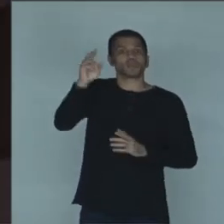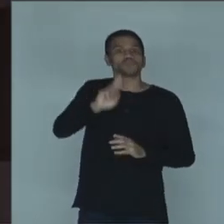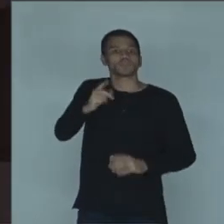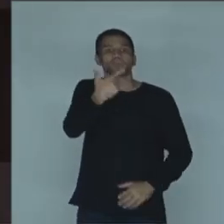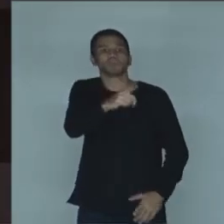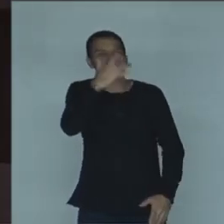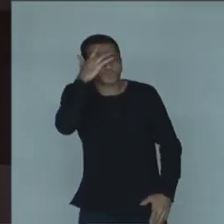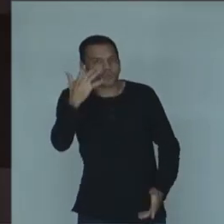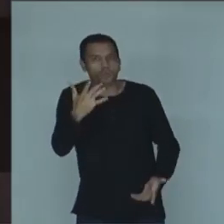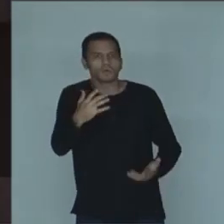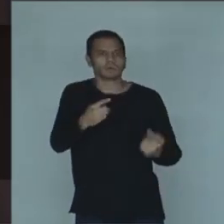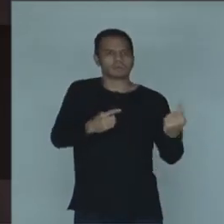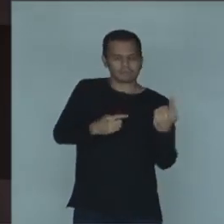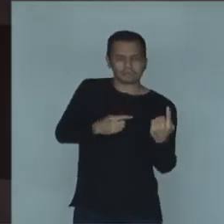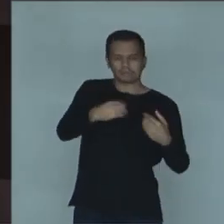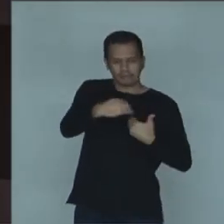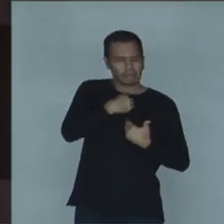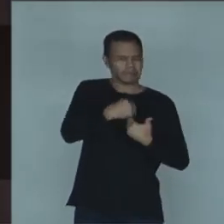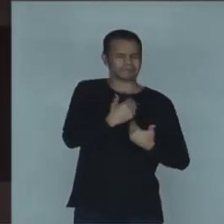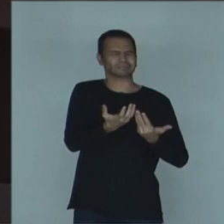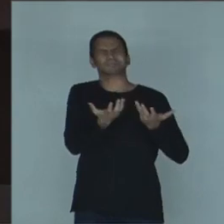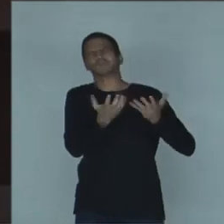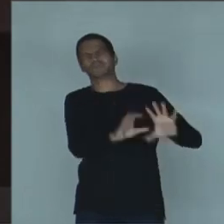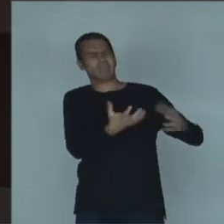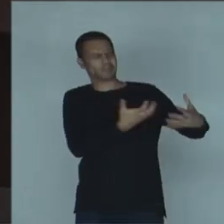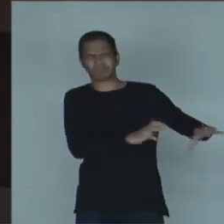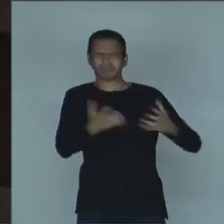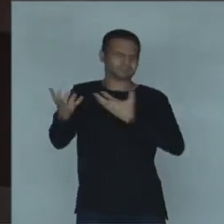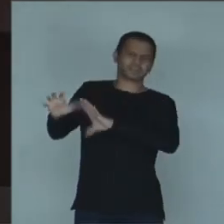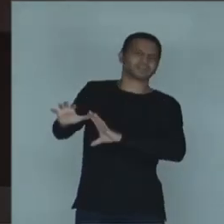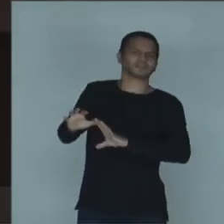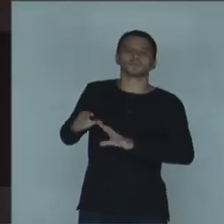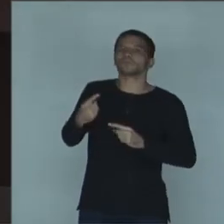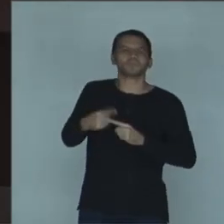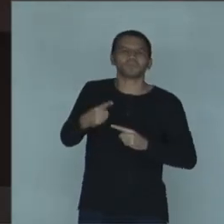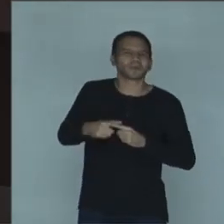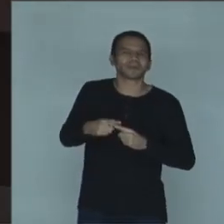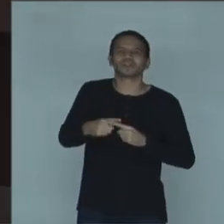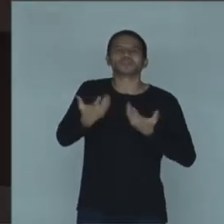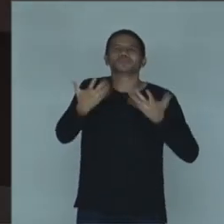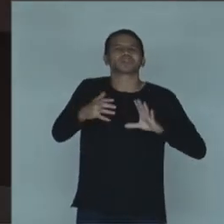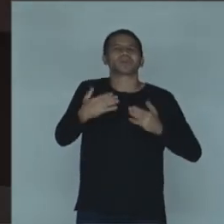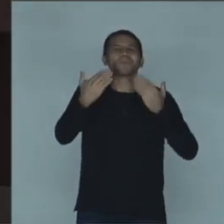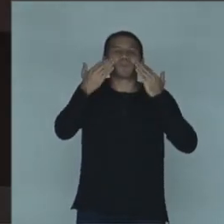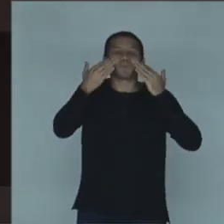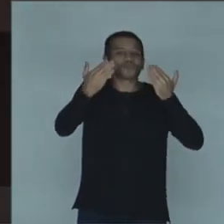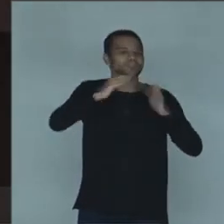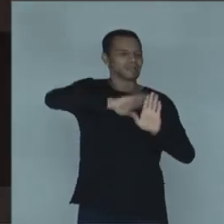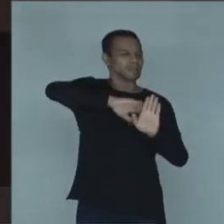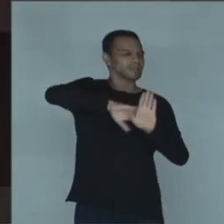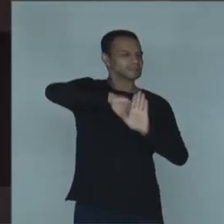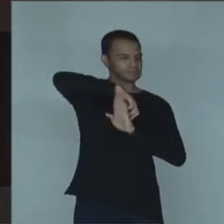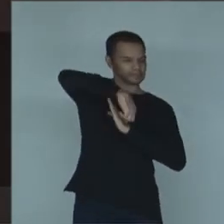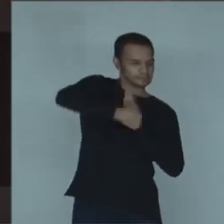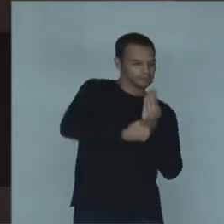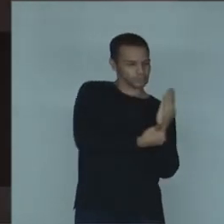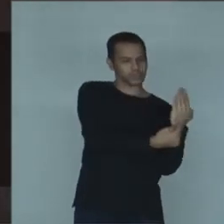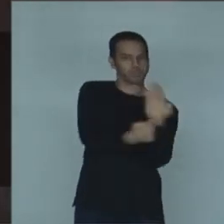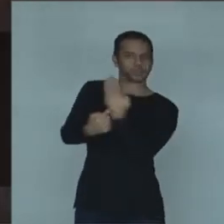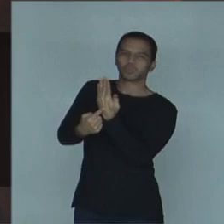para falar os seus corações não querem é porque não querem revelar a sua nudez querem viver de